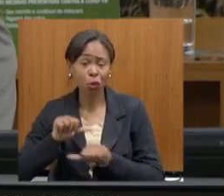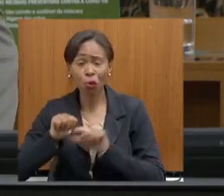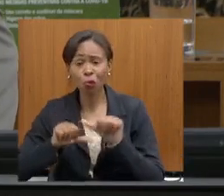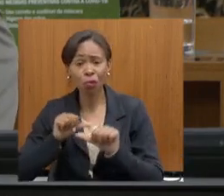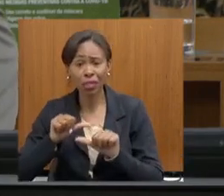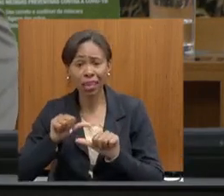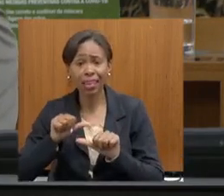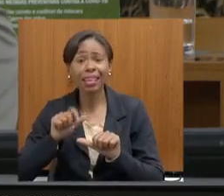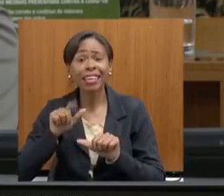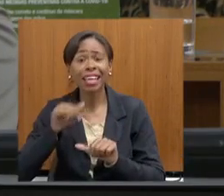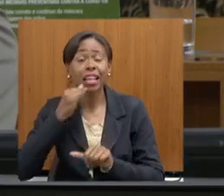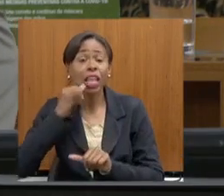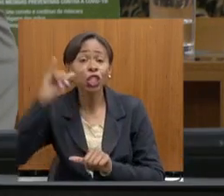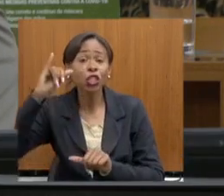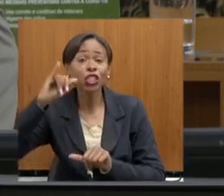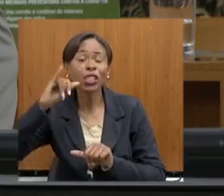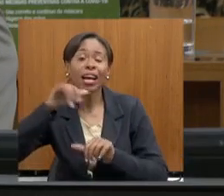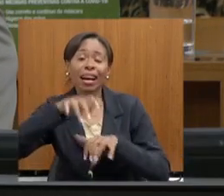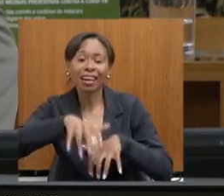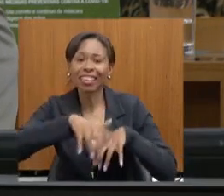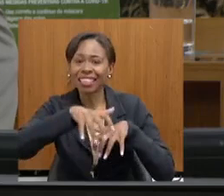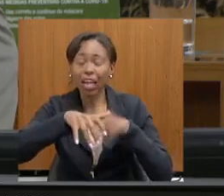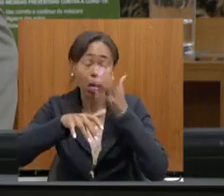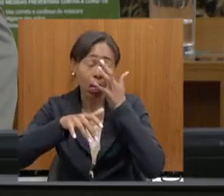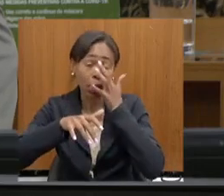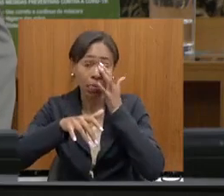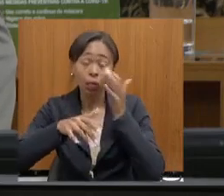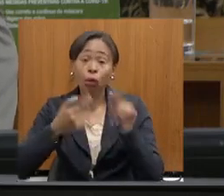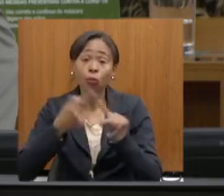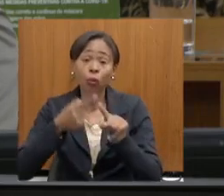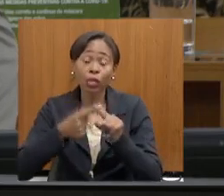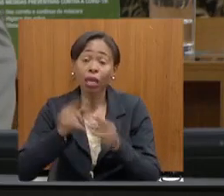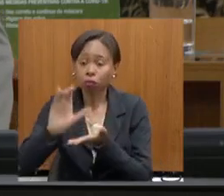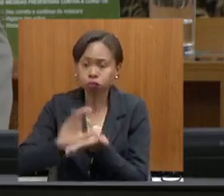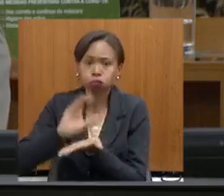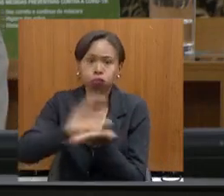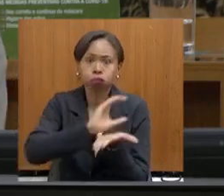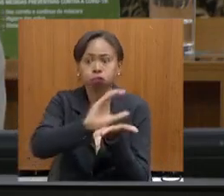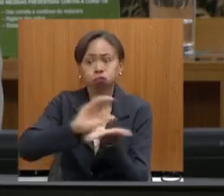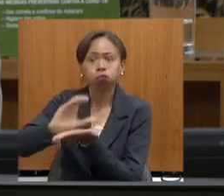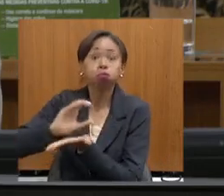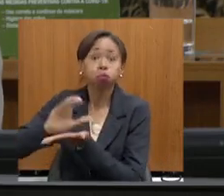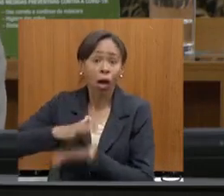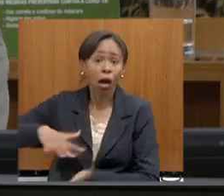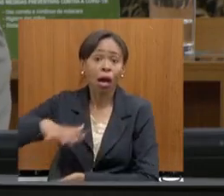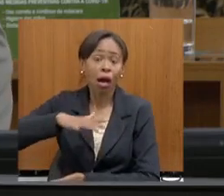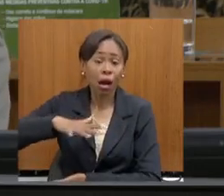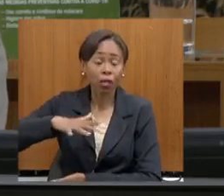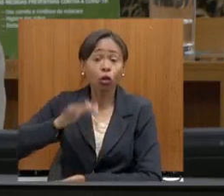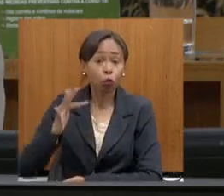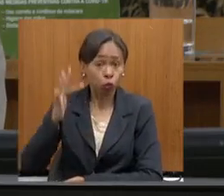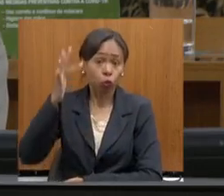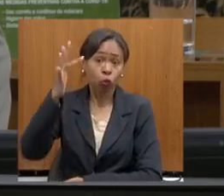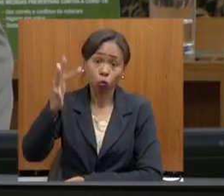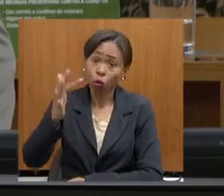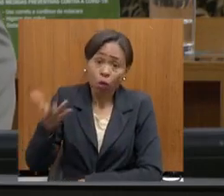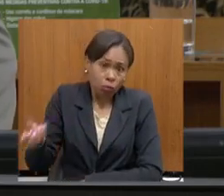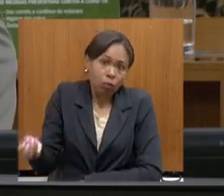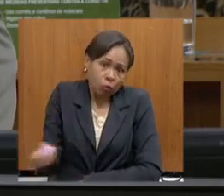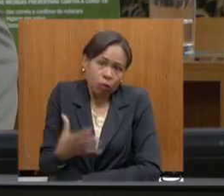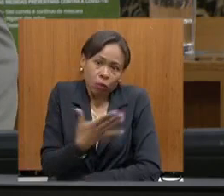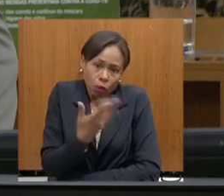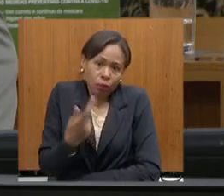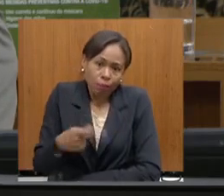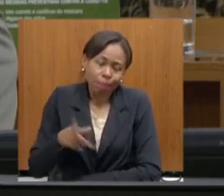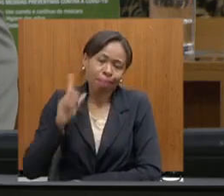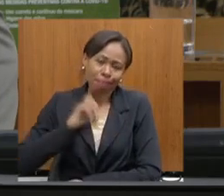atraindo investimentos e tu tanto que isso não futuro próximo vai passar a ser a nova cara Ah mas é um